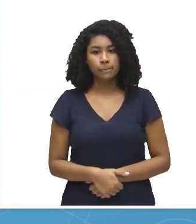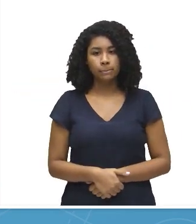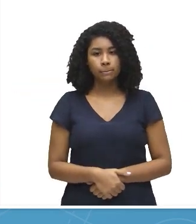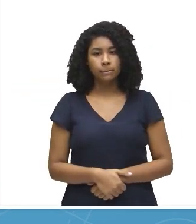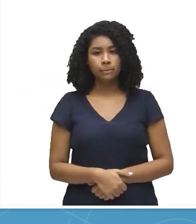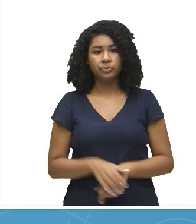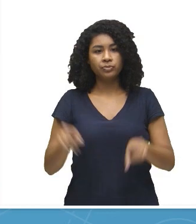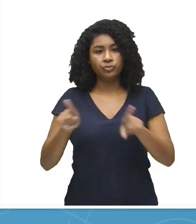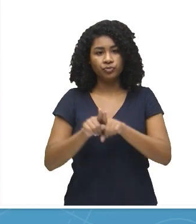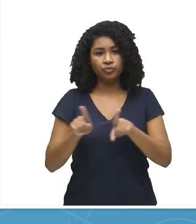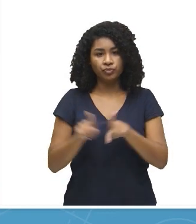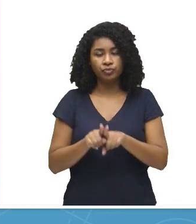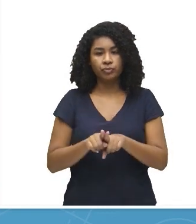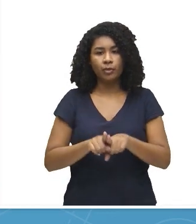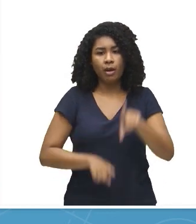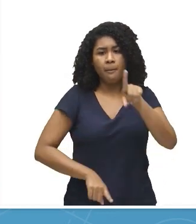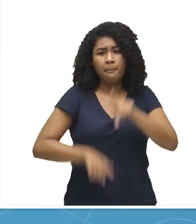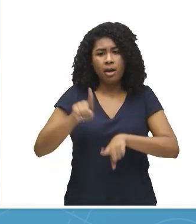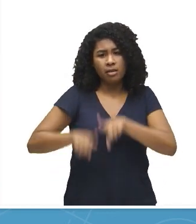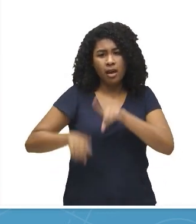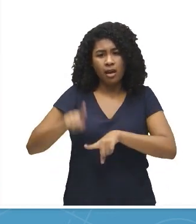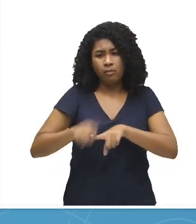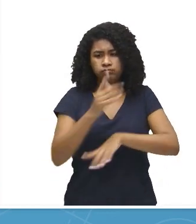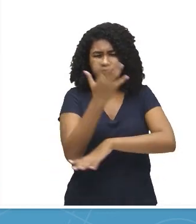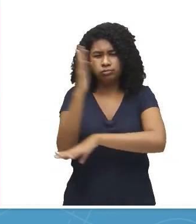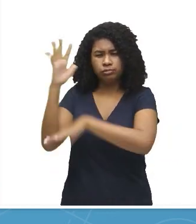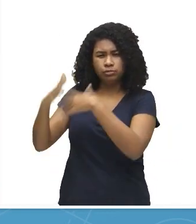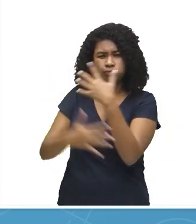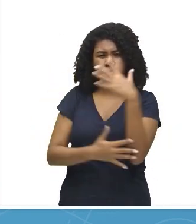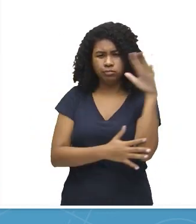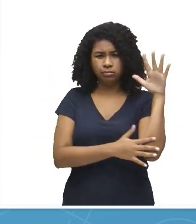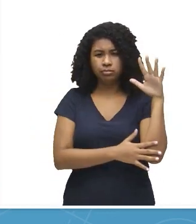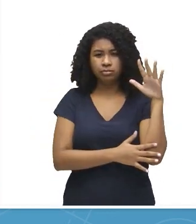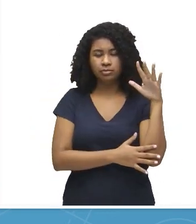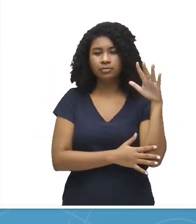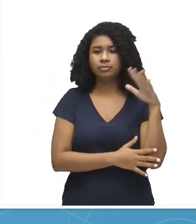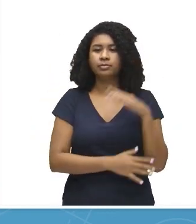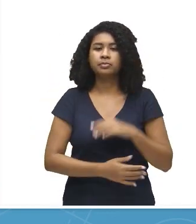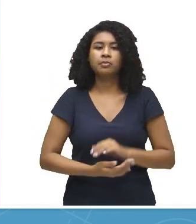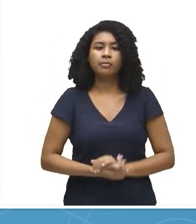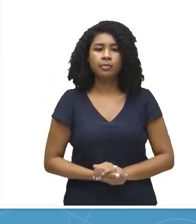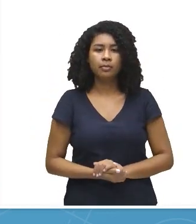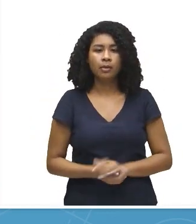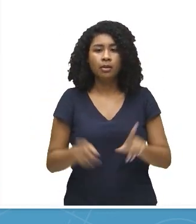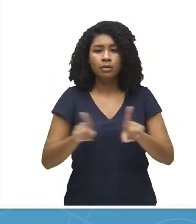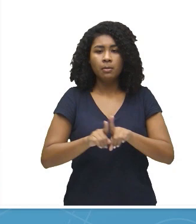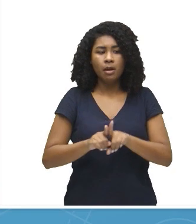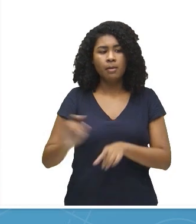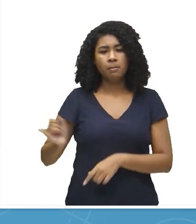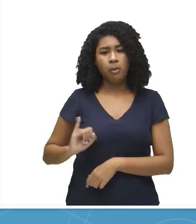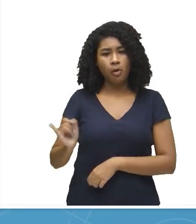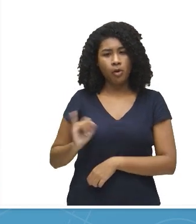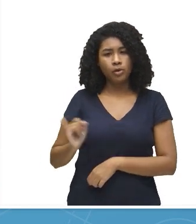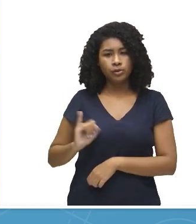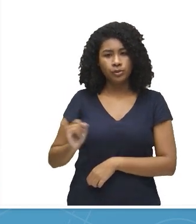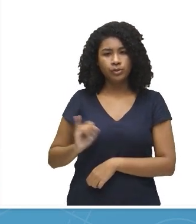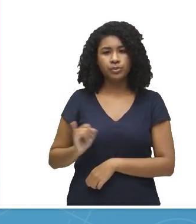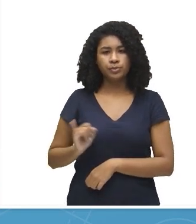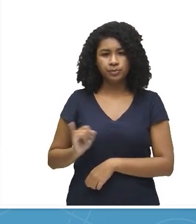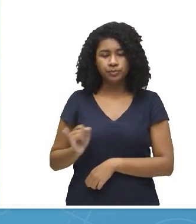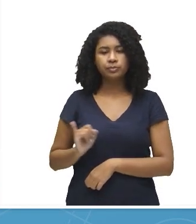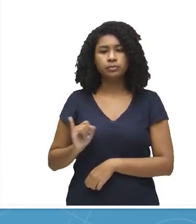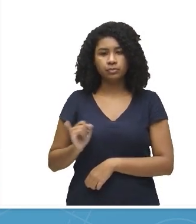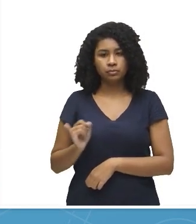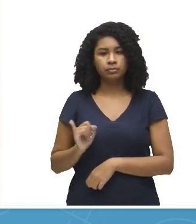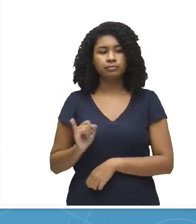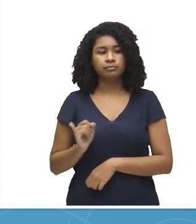caso, a abundância de matéria-prima, né? Que aqui no Brasil nós temos. Os impostos também, olha, os oferecidos aqui pelos